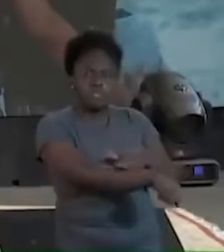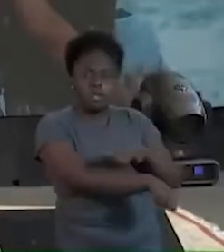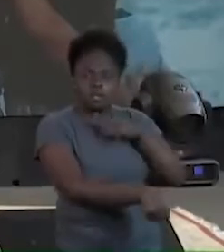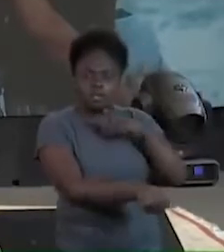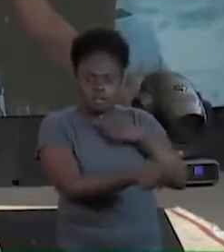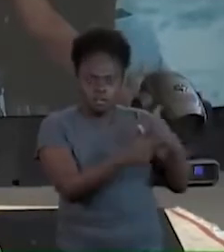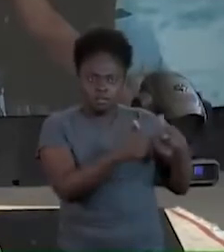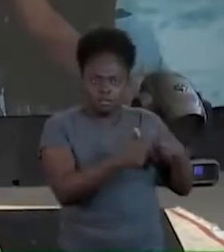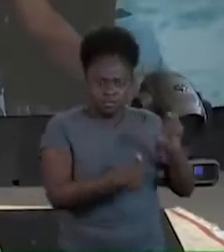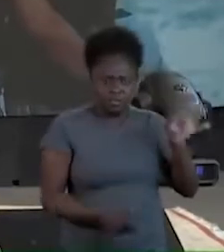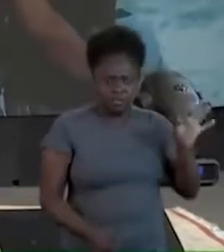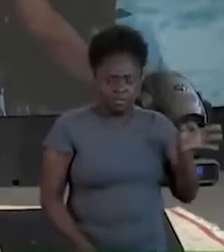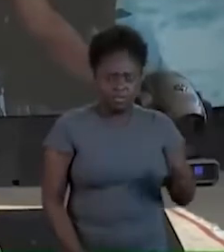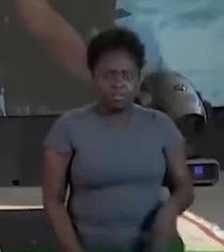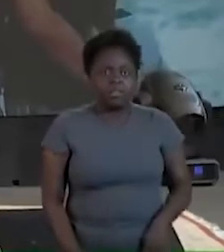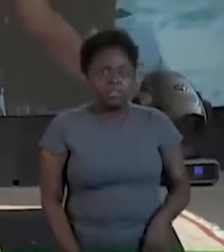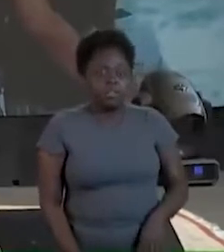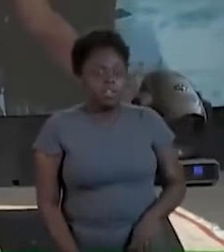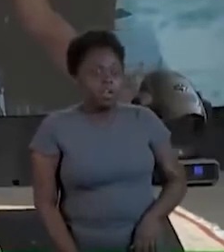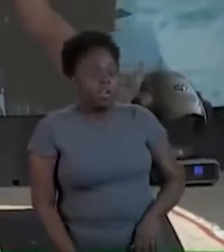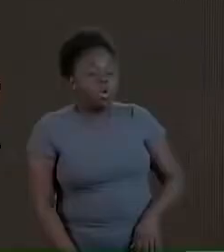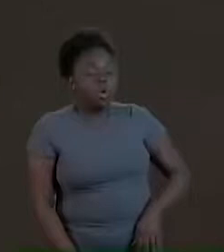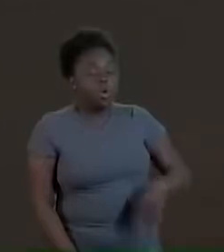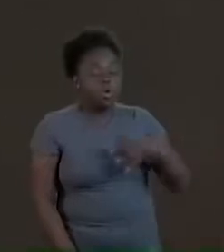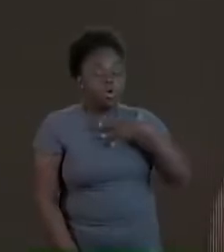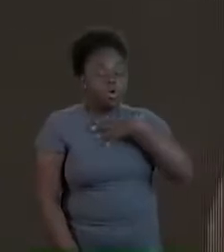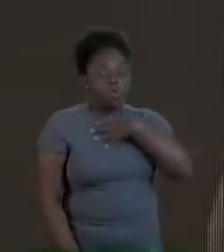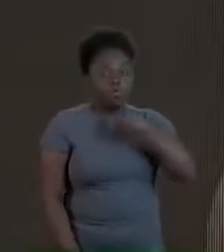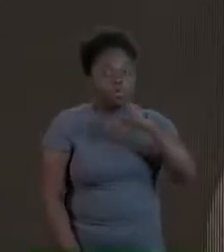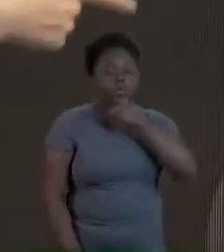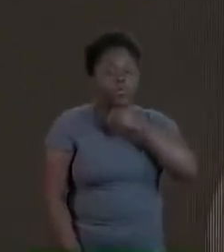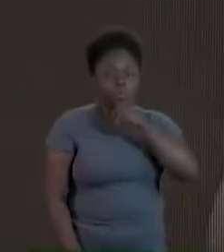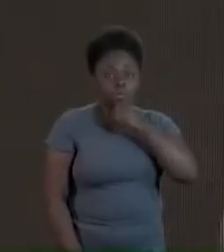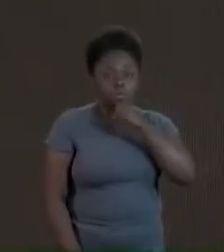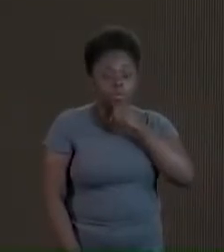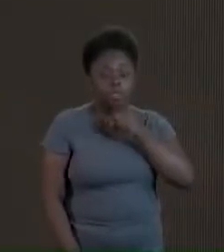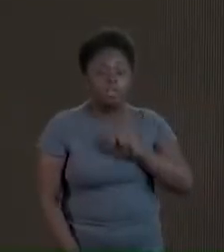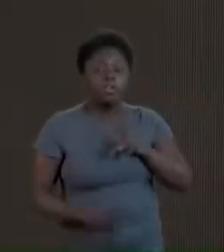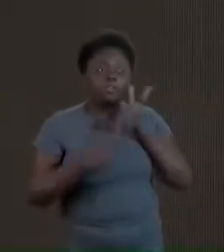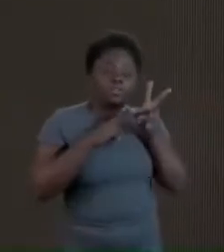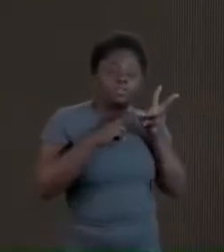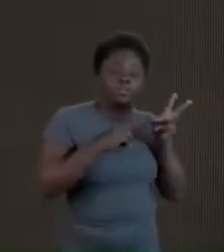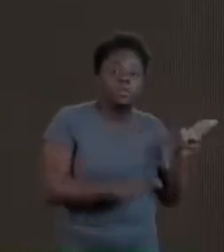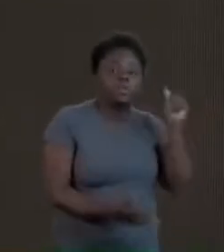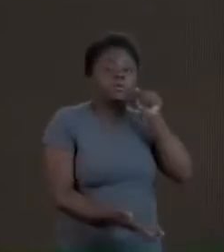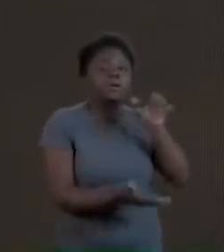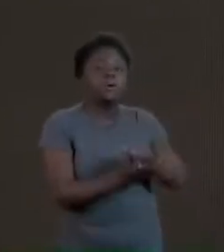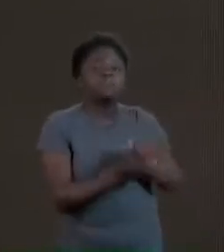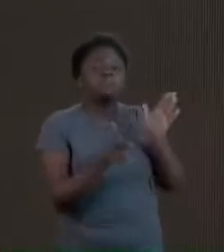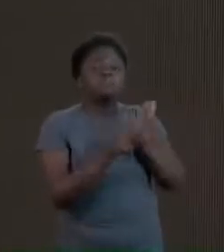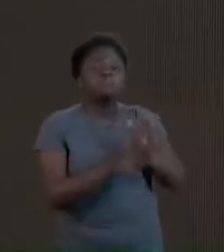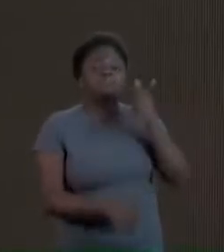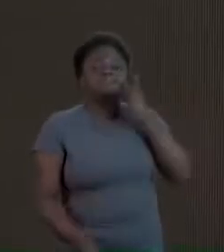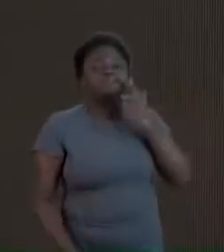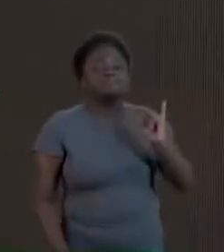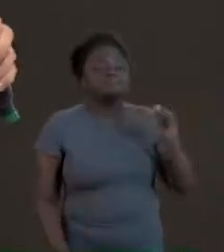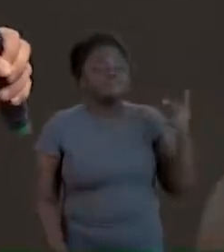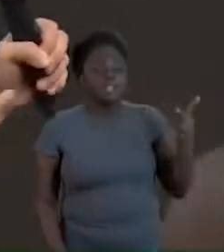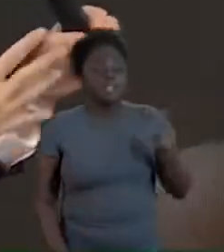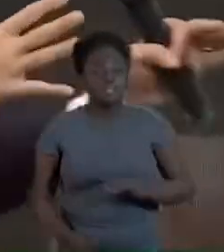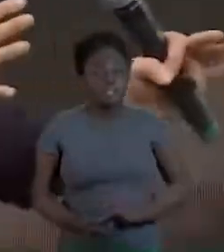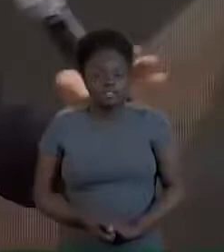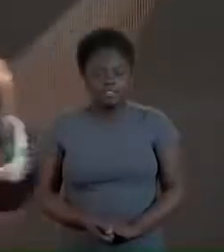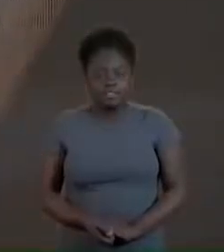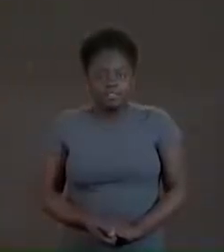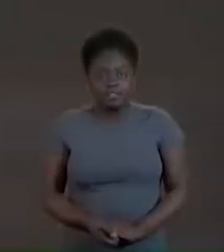lembra? O filho mais velho, Rubem, dormiu com a mulher do próprio pai. Os meninos